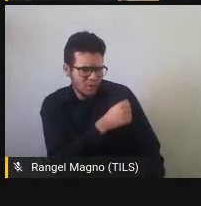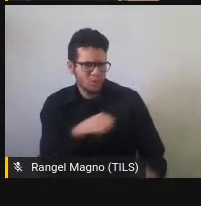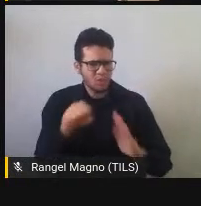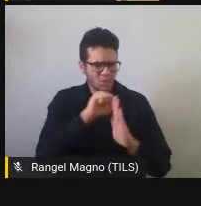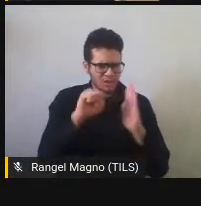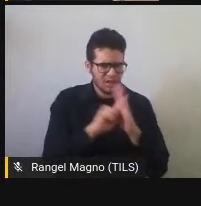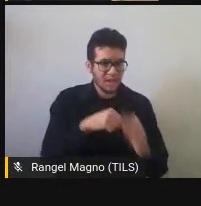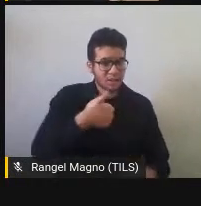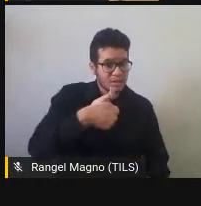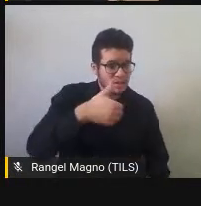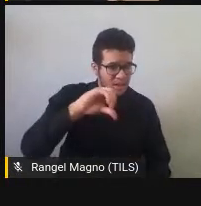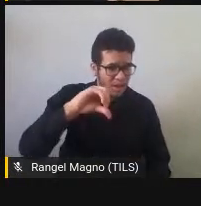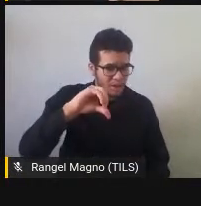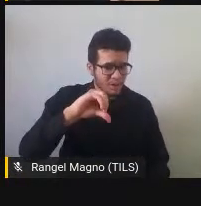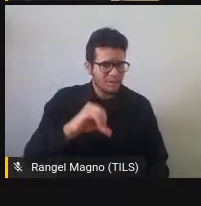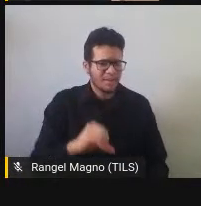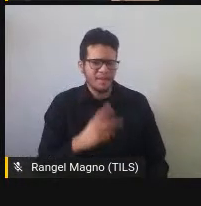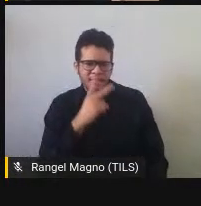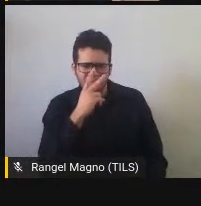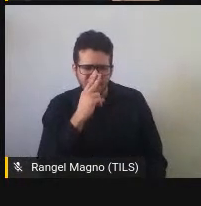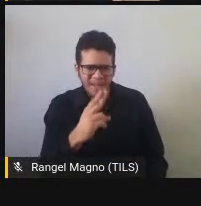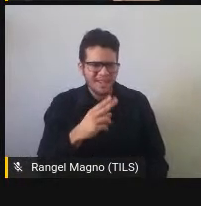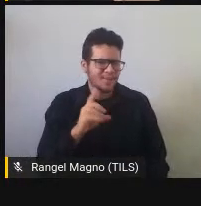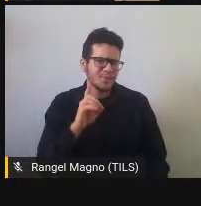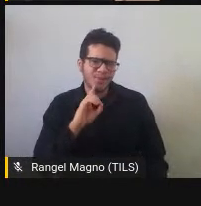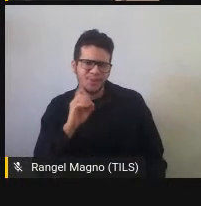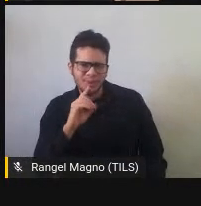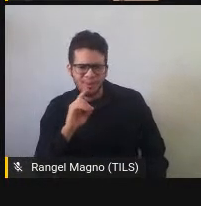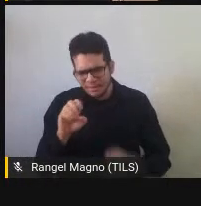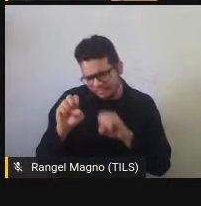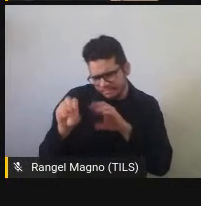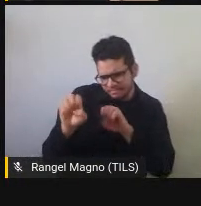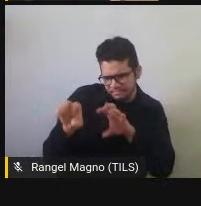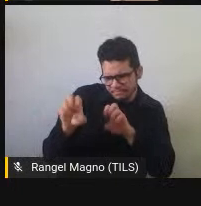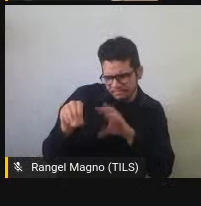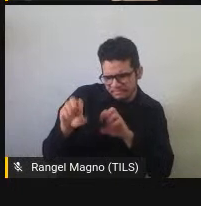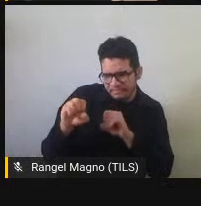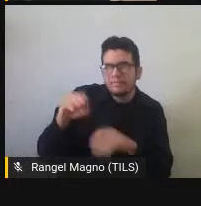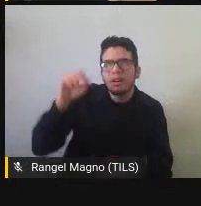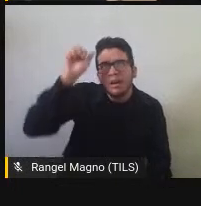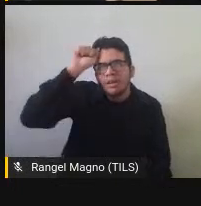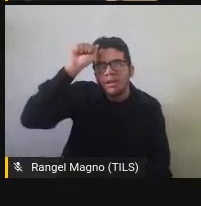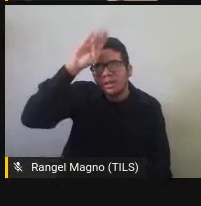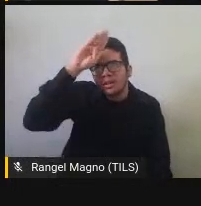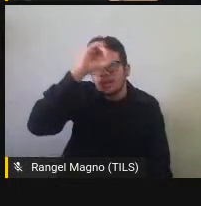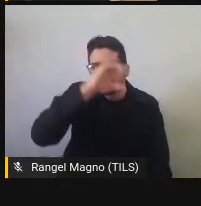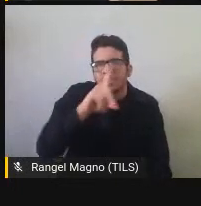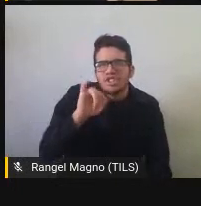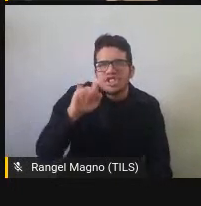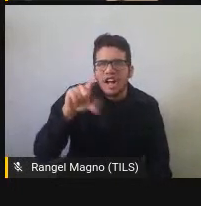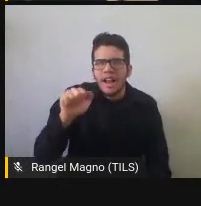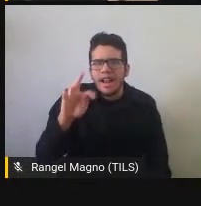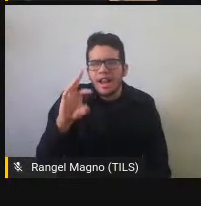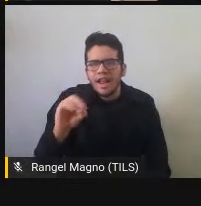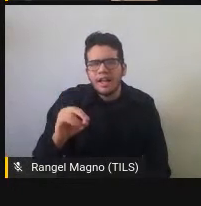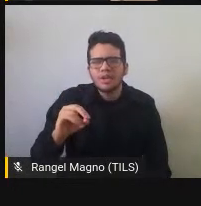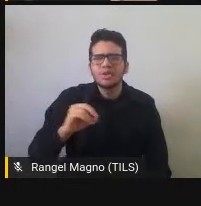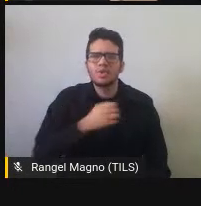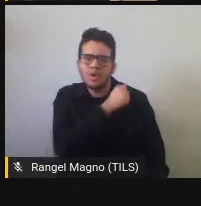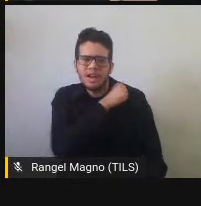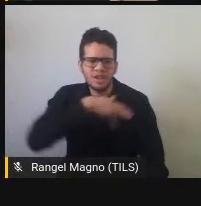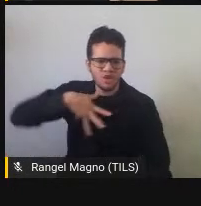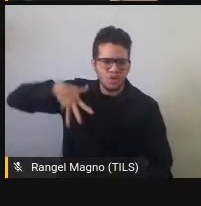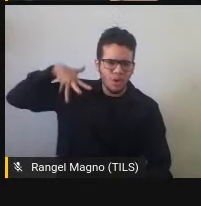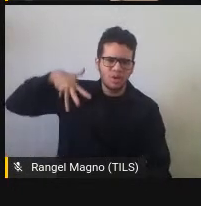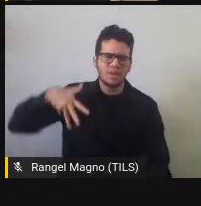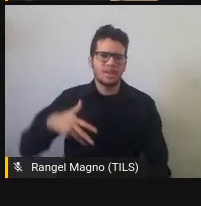eram rotinamente ensinados o dialeto ático o de Platão e de Aristóteles e os